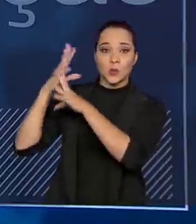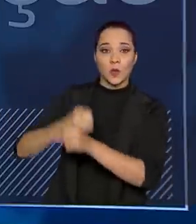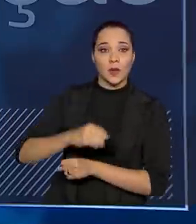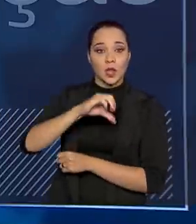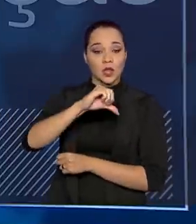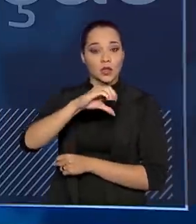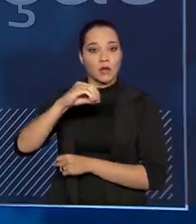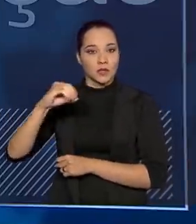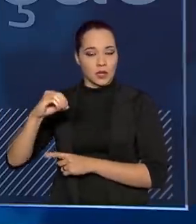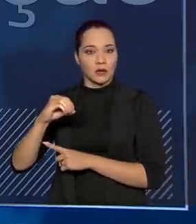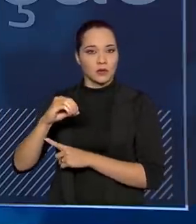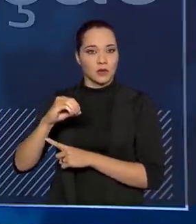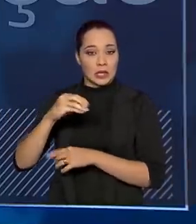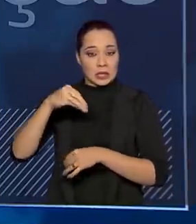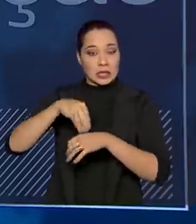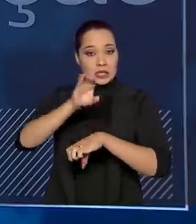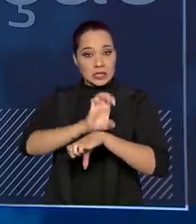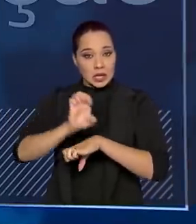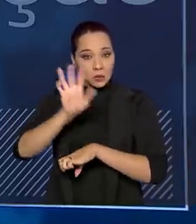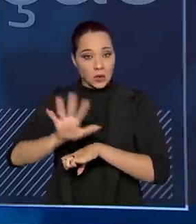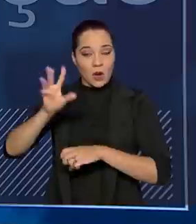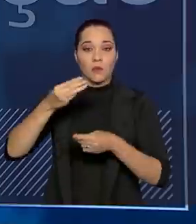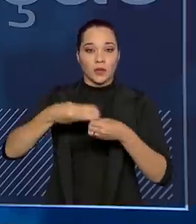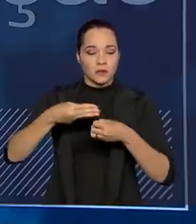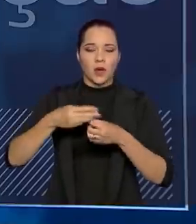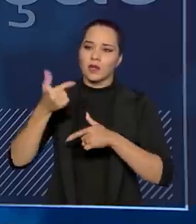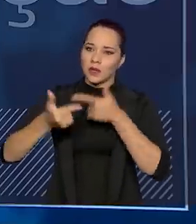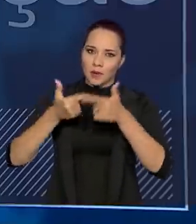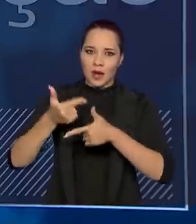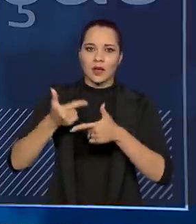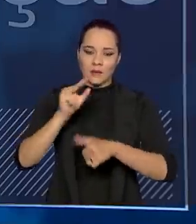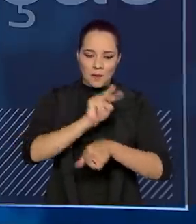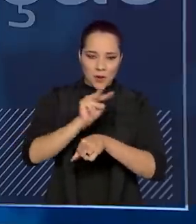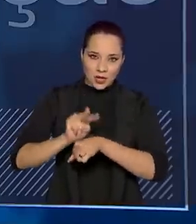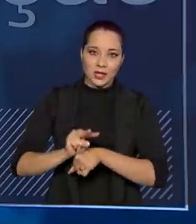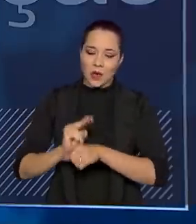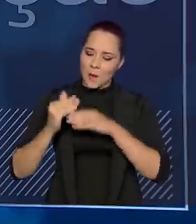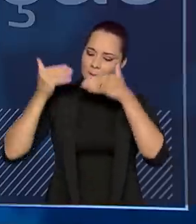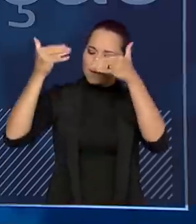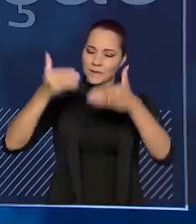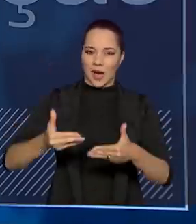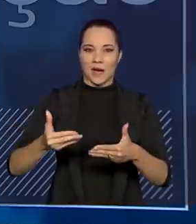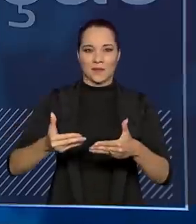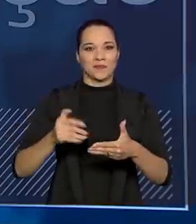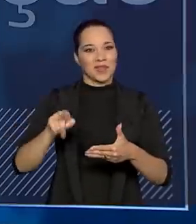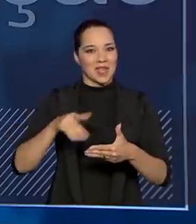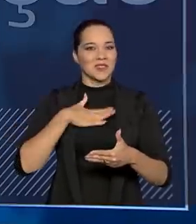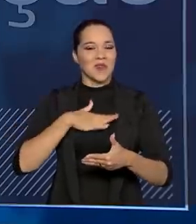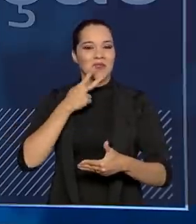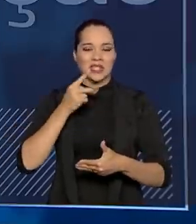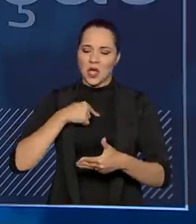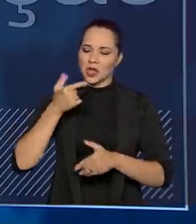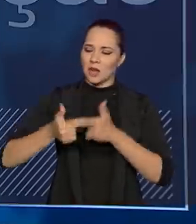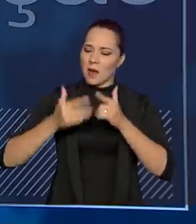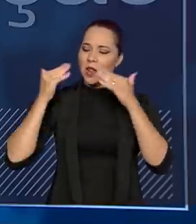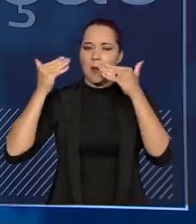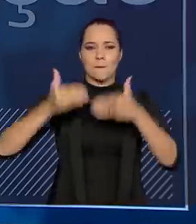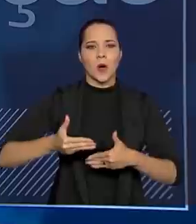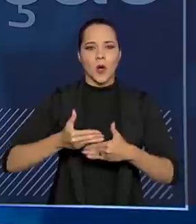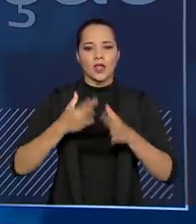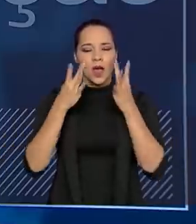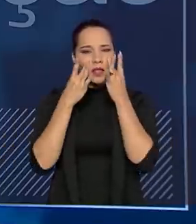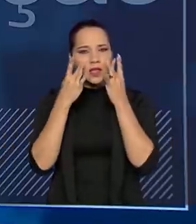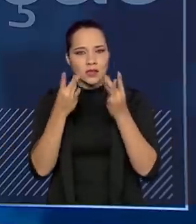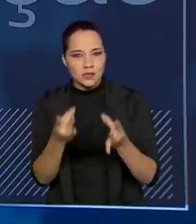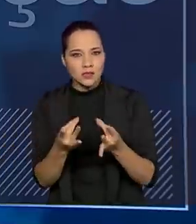e os municipais, trabalhando também na proteção e na defesa do consumidor na ponta, né, que é como eles gostam de falar, eles trabalham na ponta,